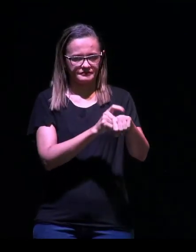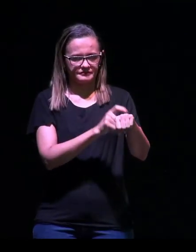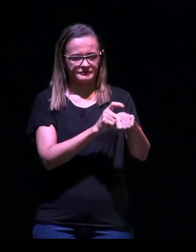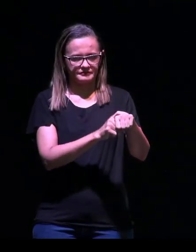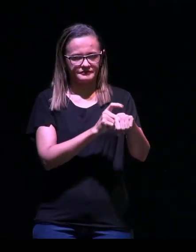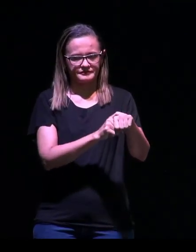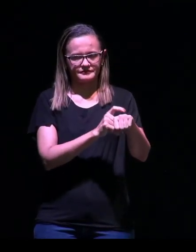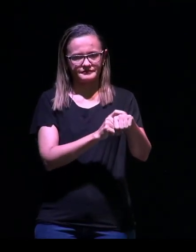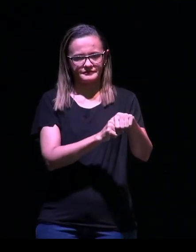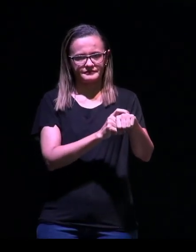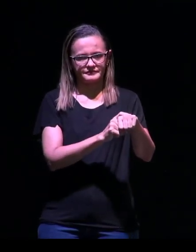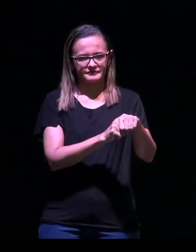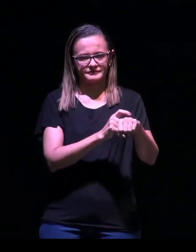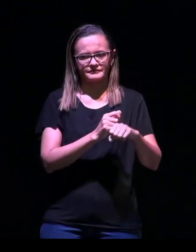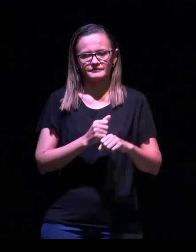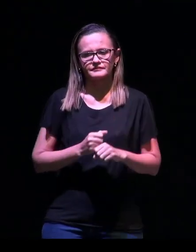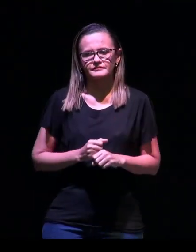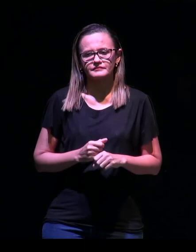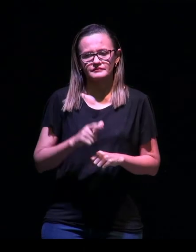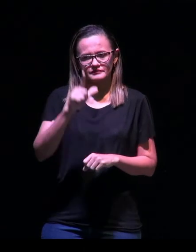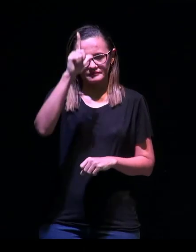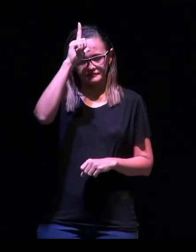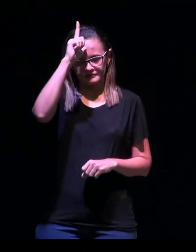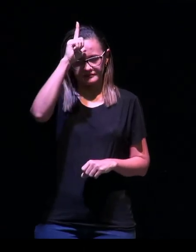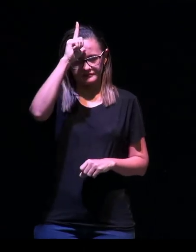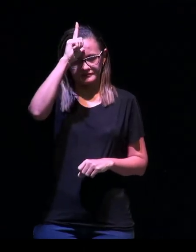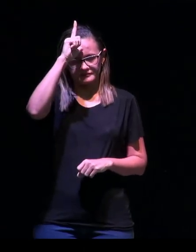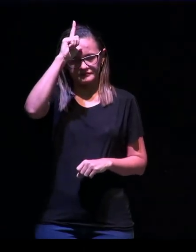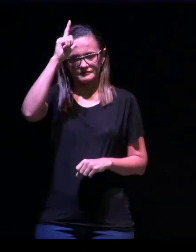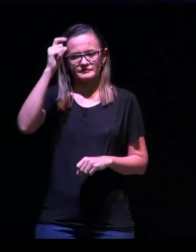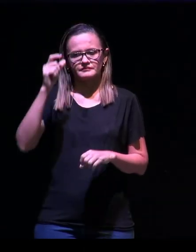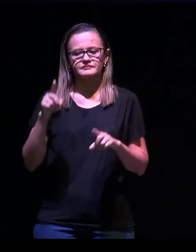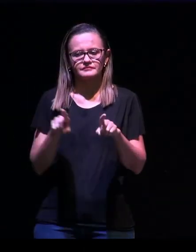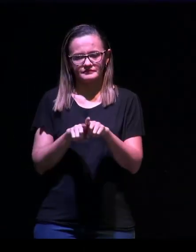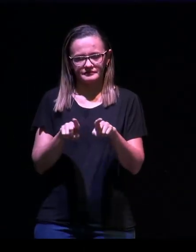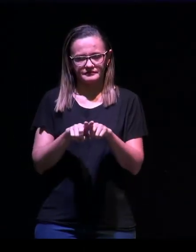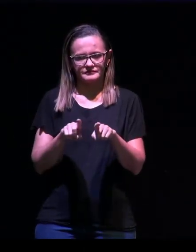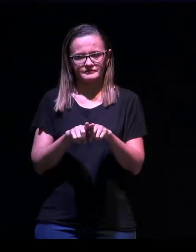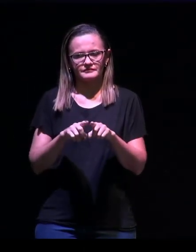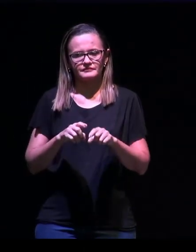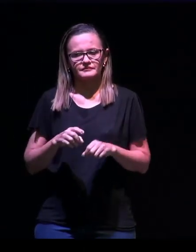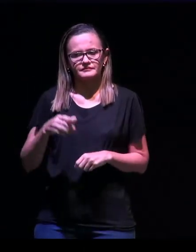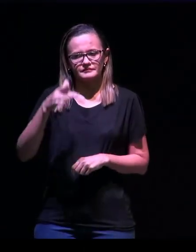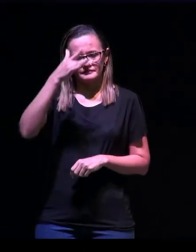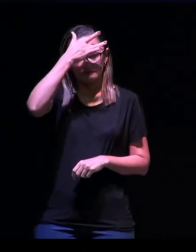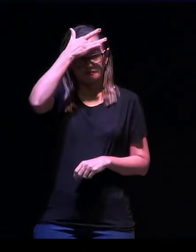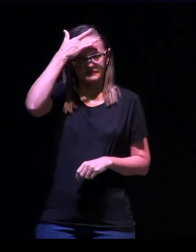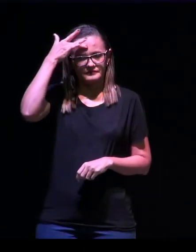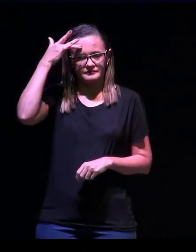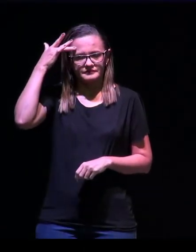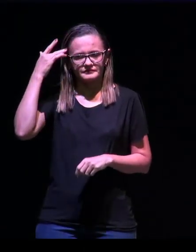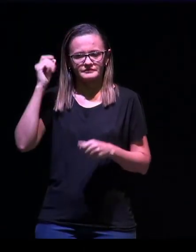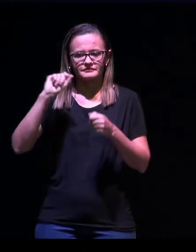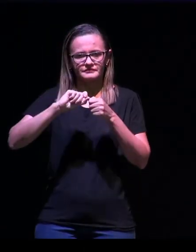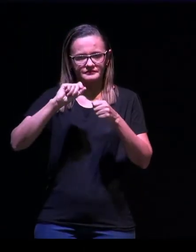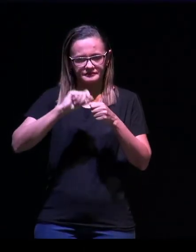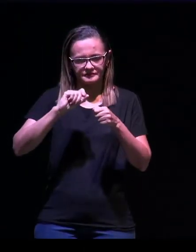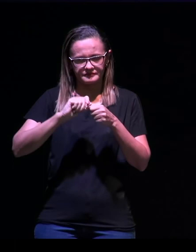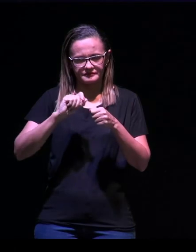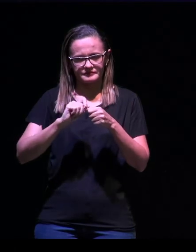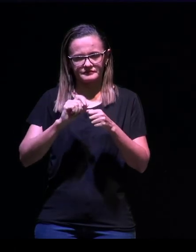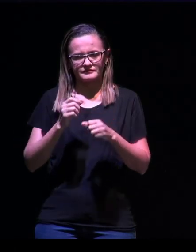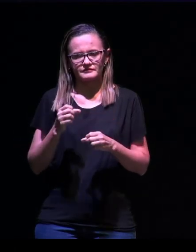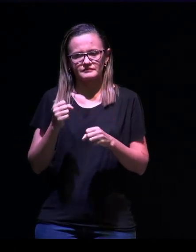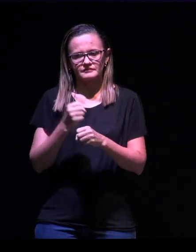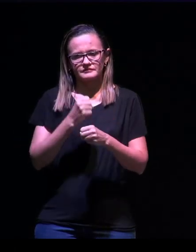esses relógios existem desde o ano passado lá, publicamente. Quem fez isso foram autoridades que nem são crentes, mas eles estão